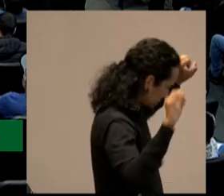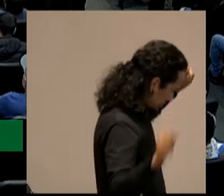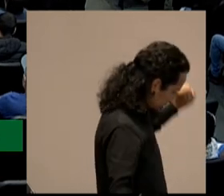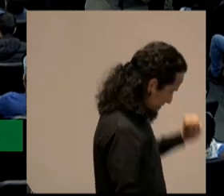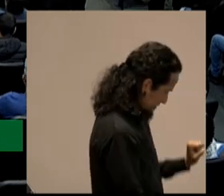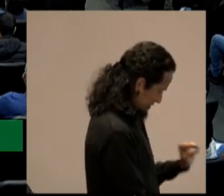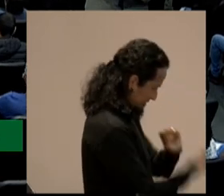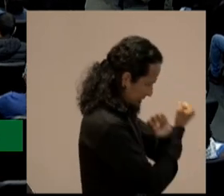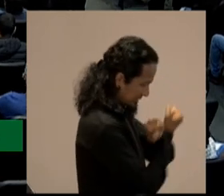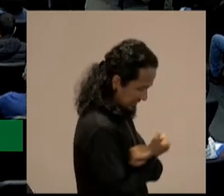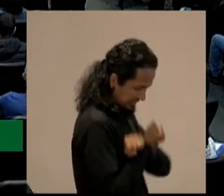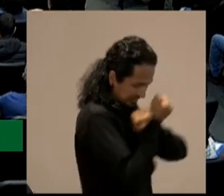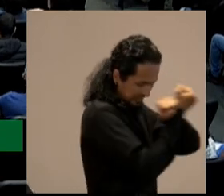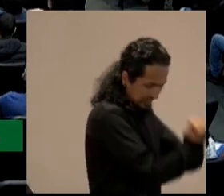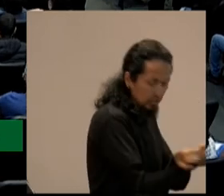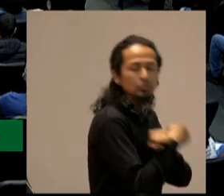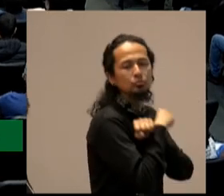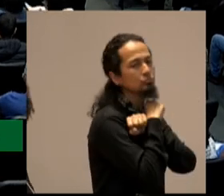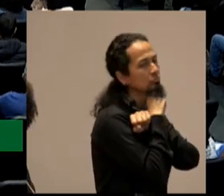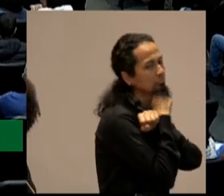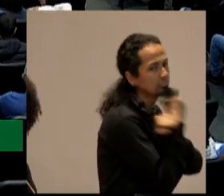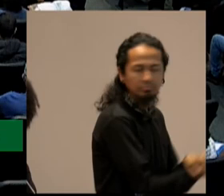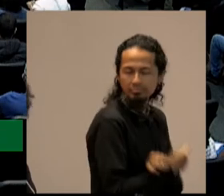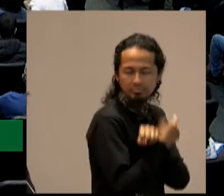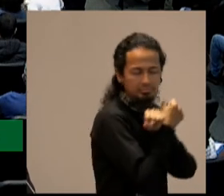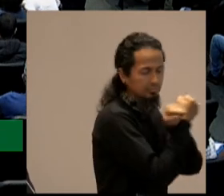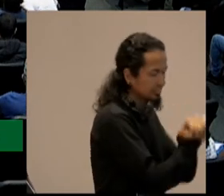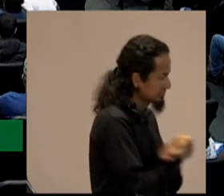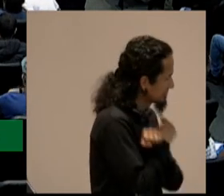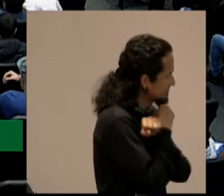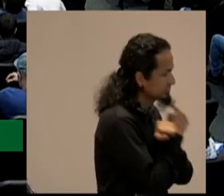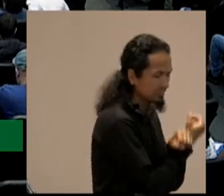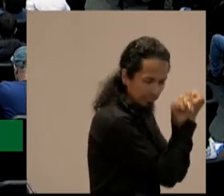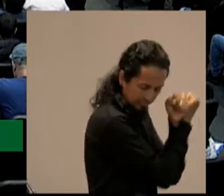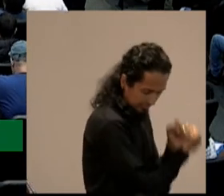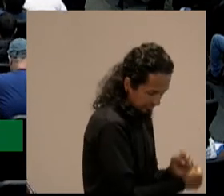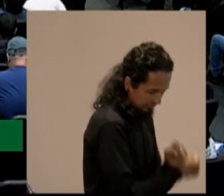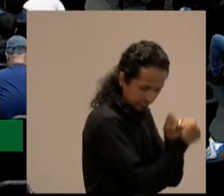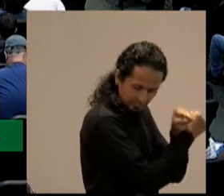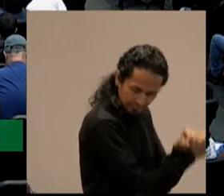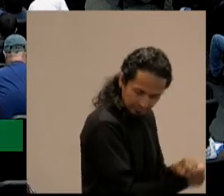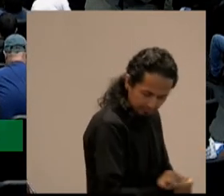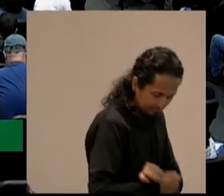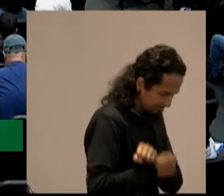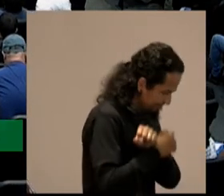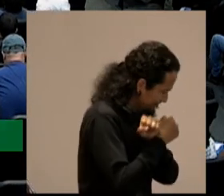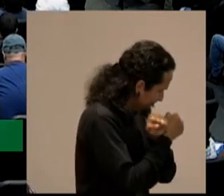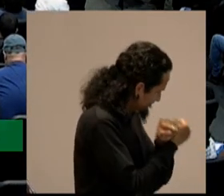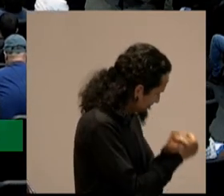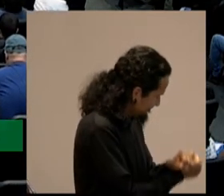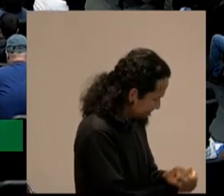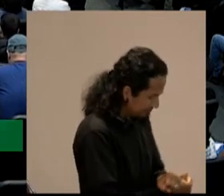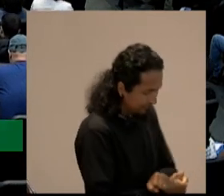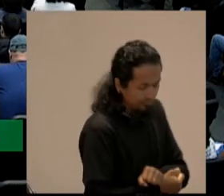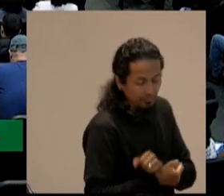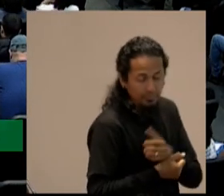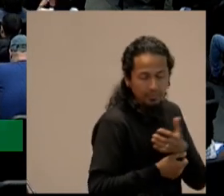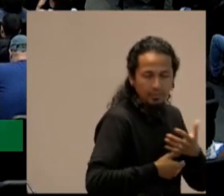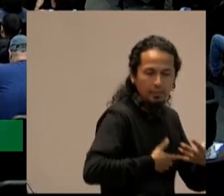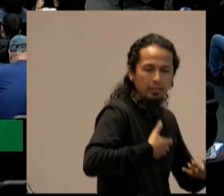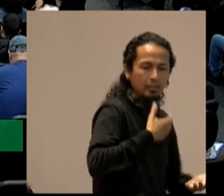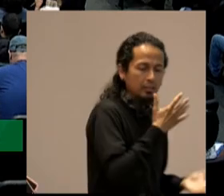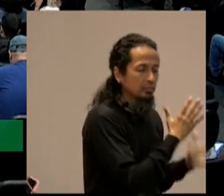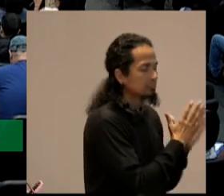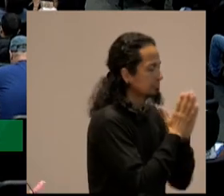não cabe no seu não, não cabe em si de tanto sim. É pura dança, reza